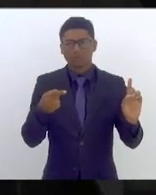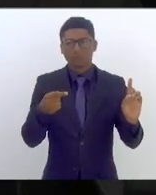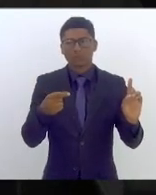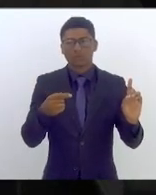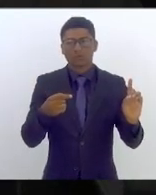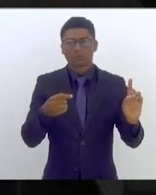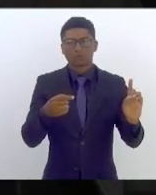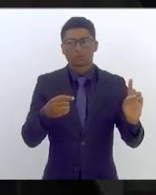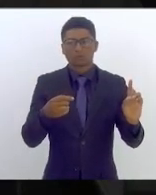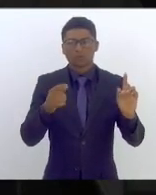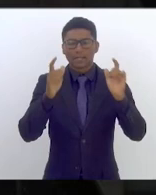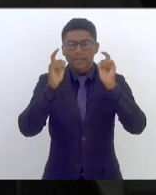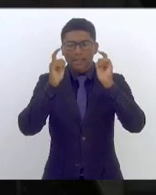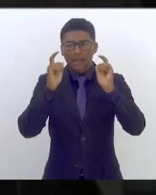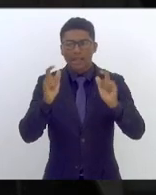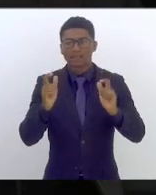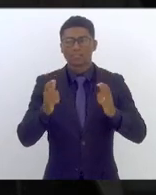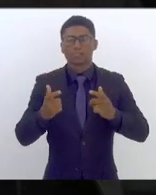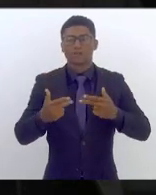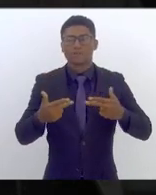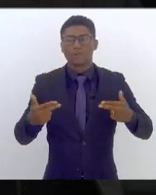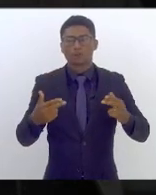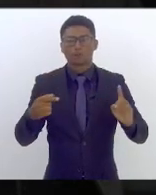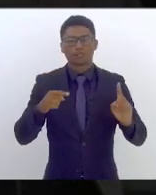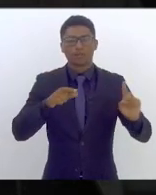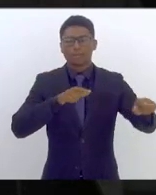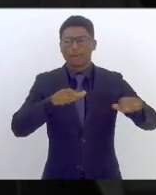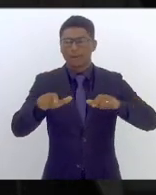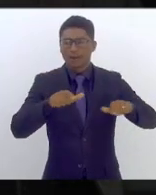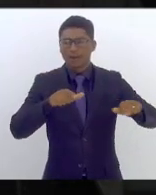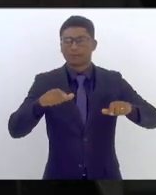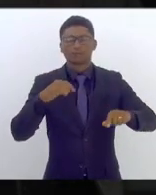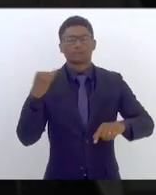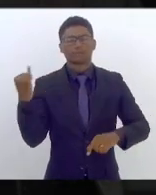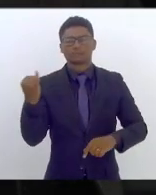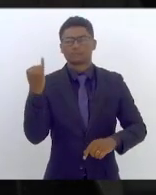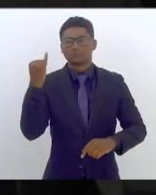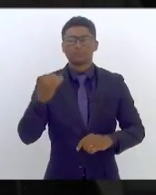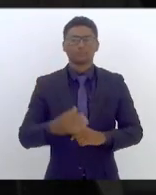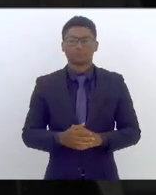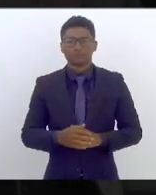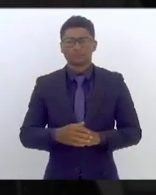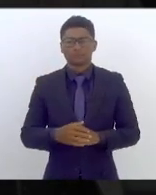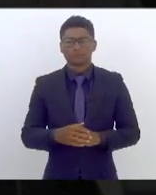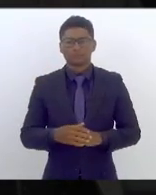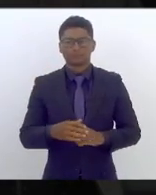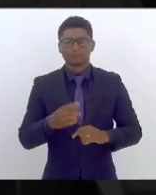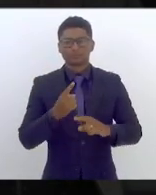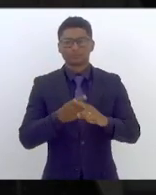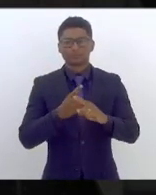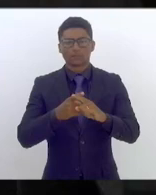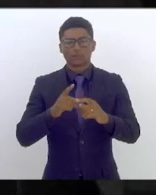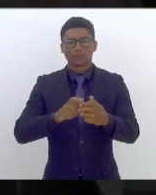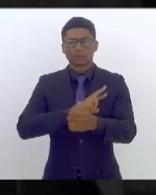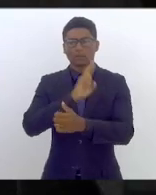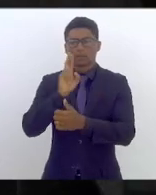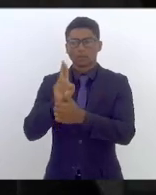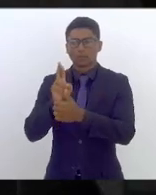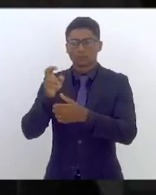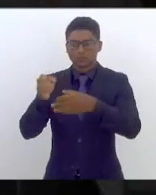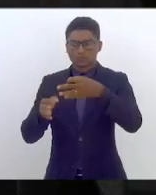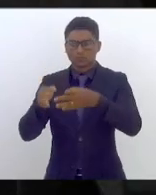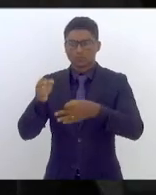âmbito chamados interesses difusos quando as atribuições deixaram de ser do procurador-geral de justiça